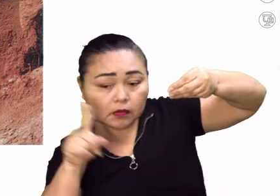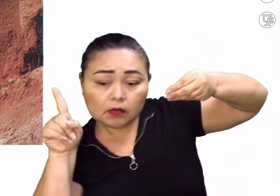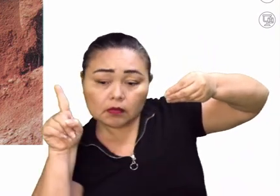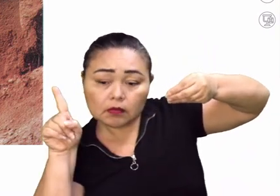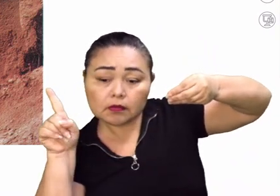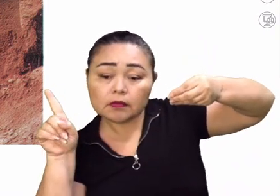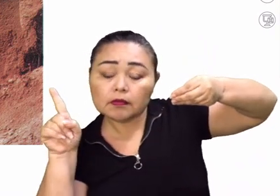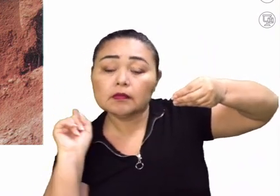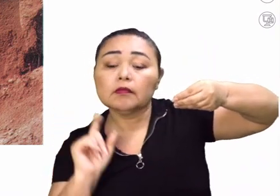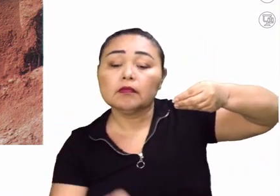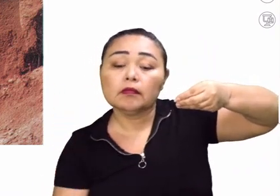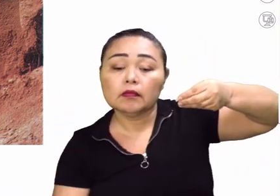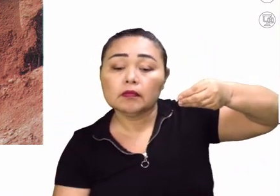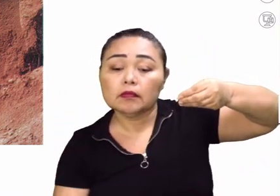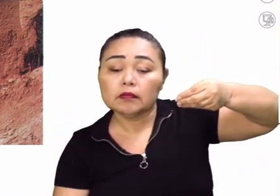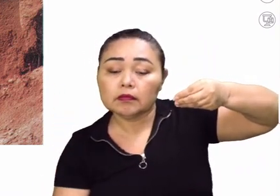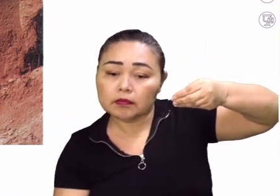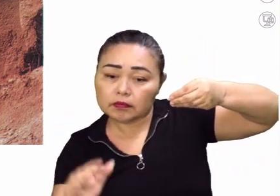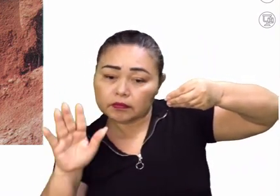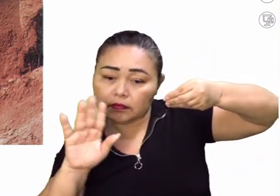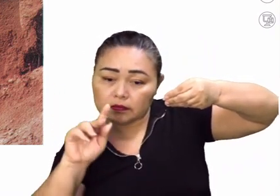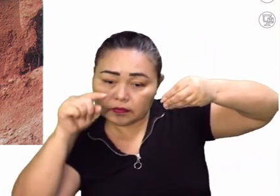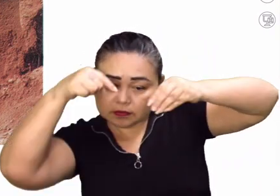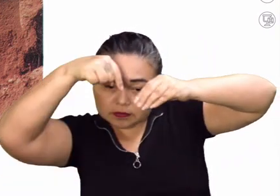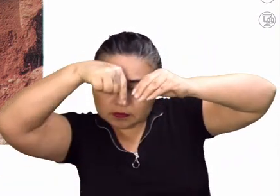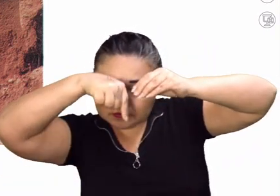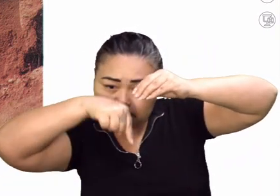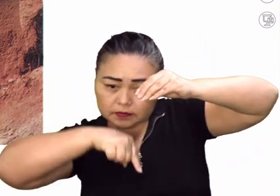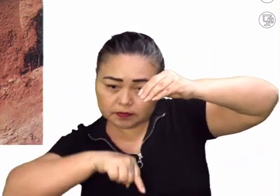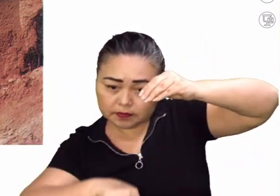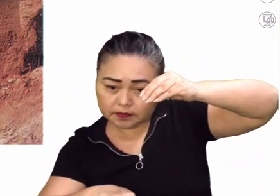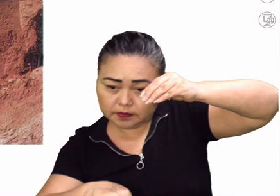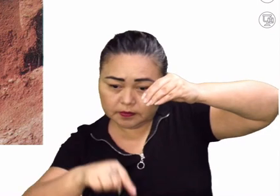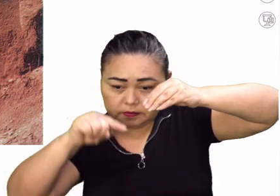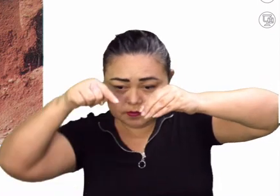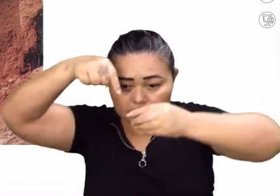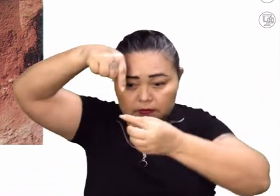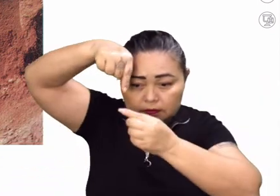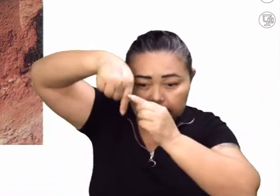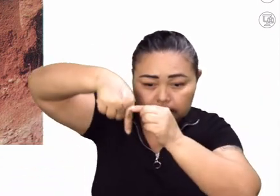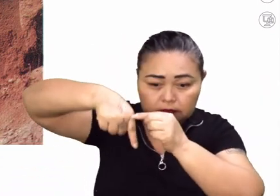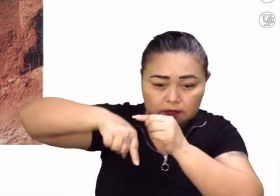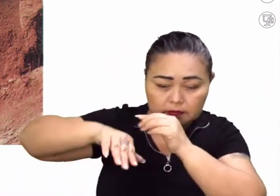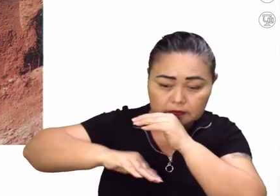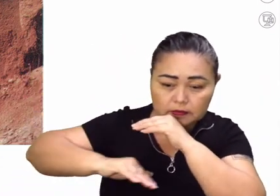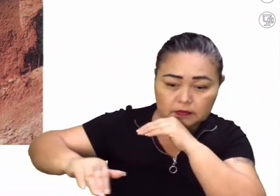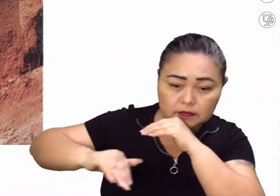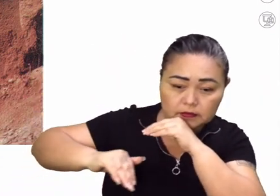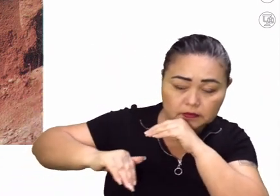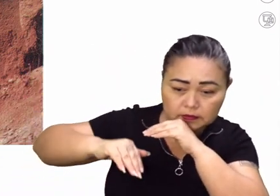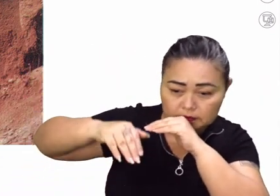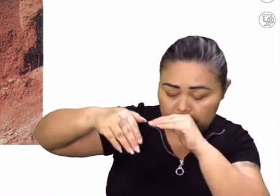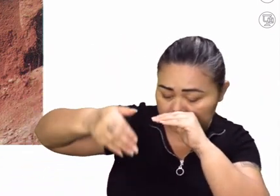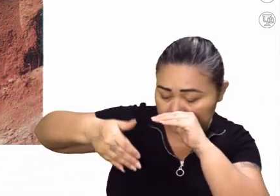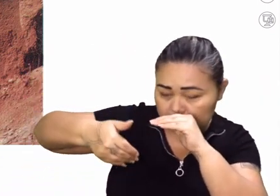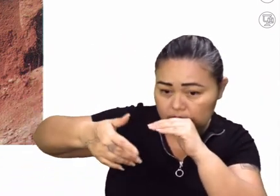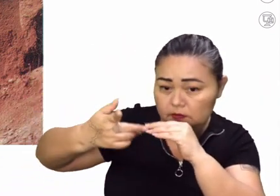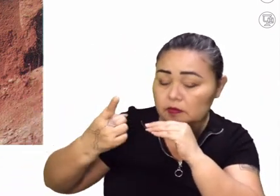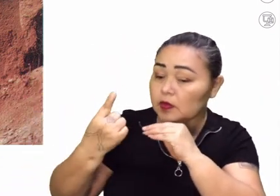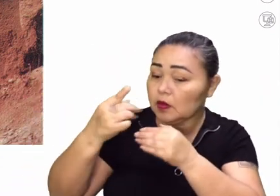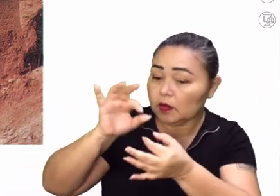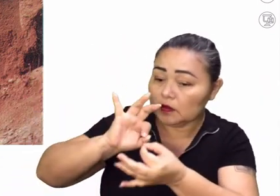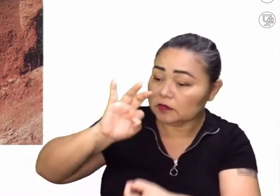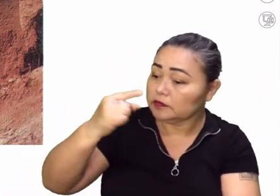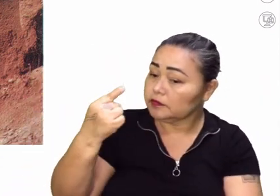exatamente a profundidade dele aqui até um foi Cavado aí até um metro e